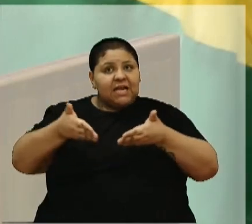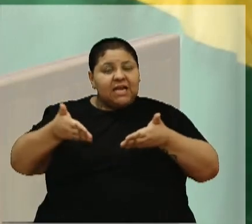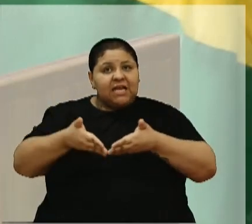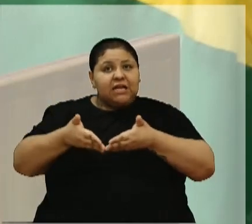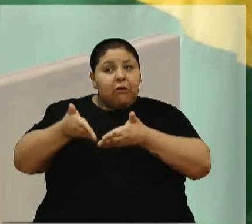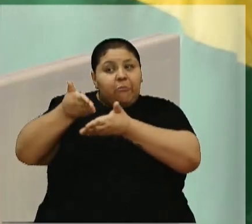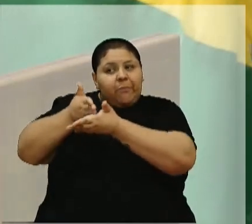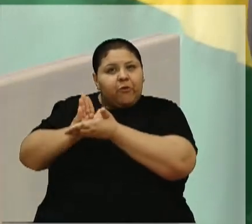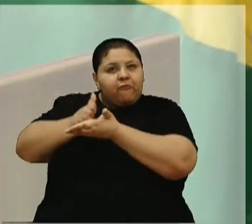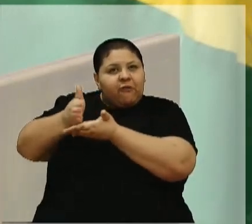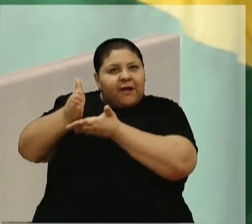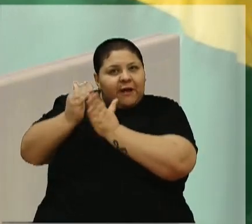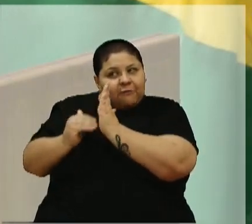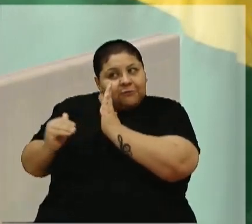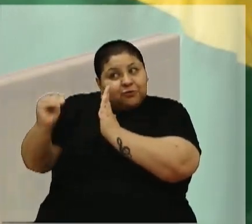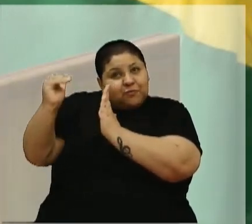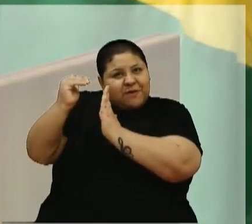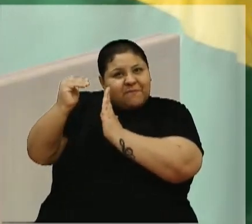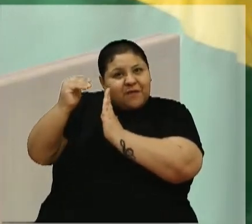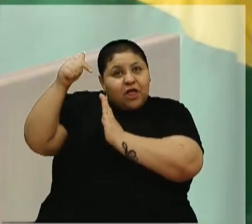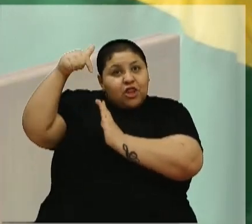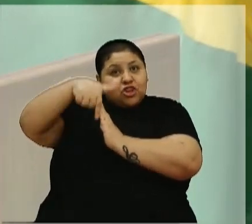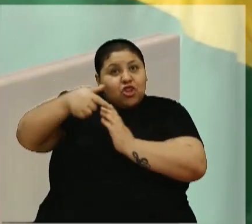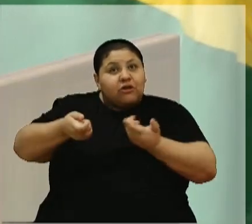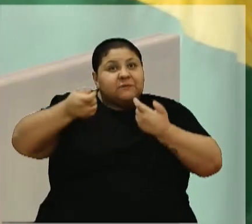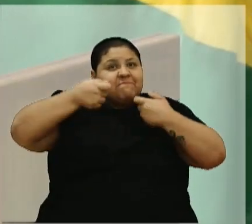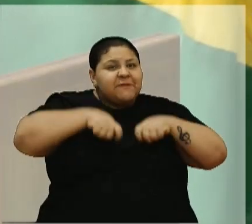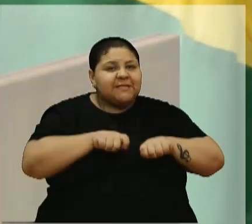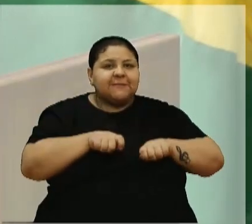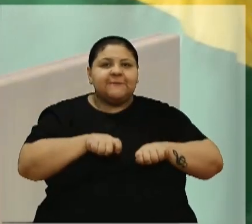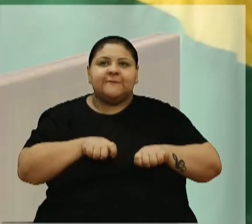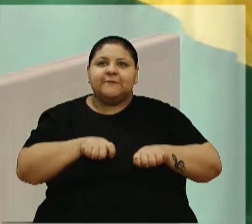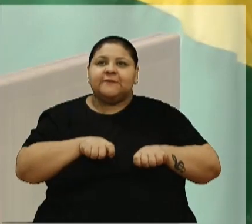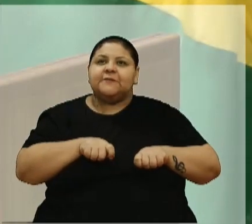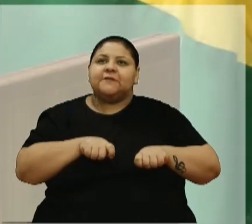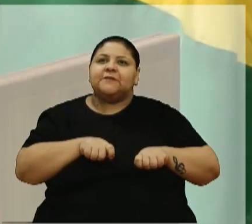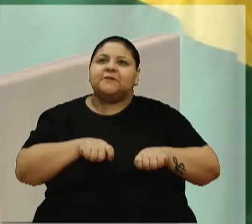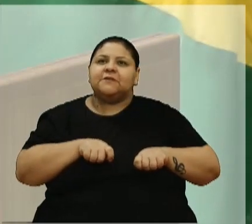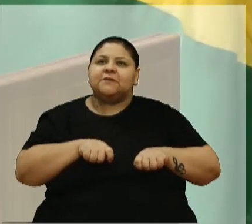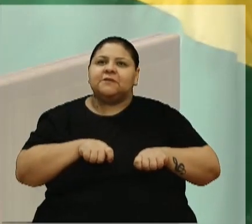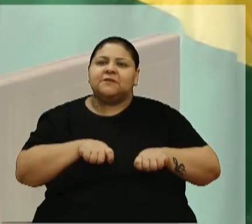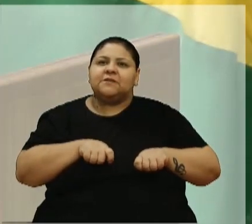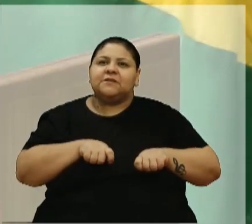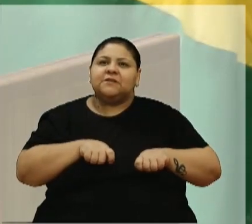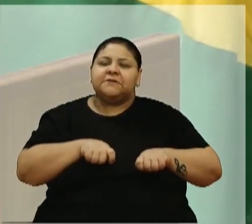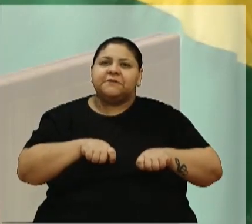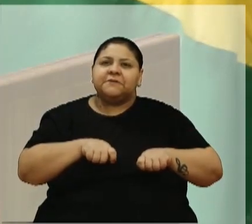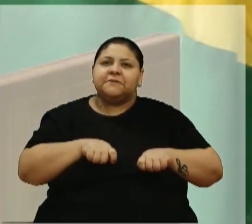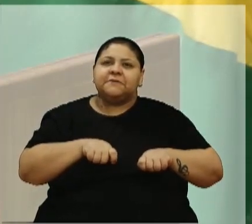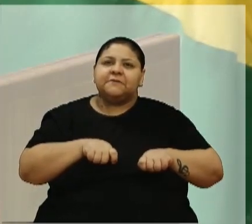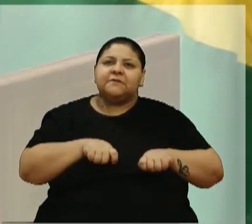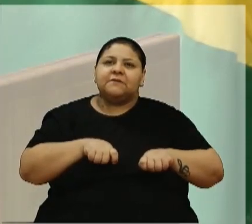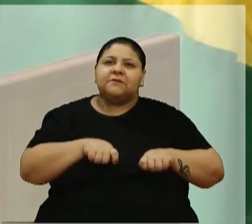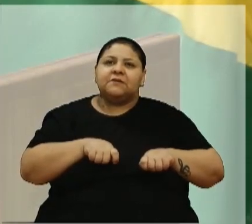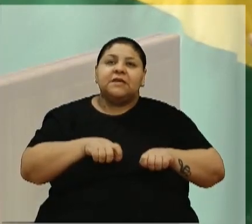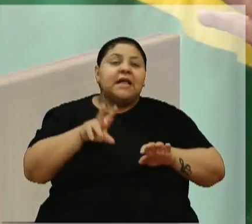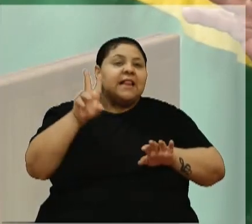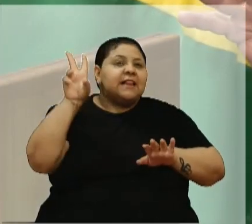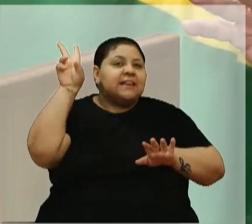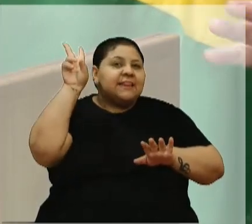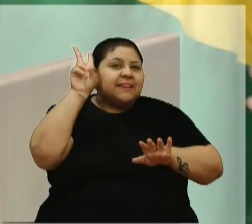Supremo, quando nós estamos precisando e quando o Supremo puxou para si uma questão que já estava quase